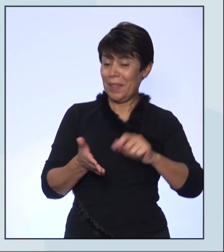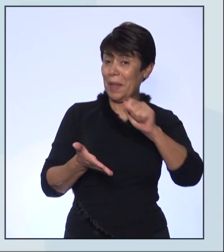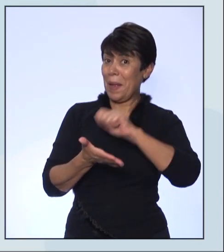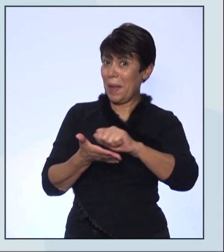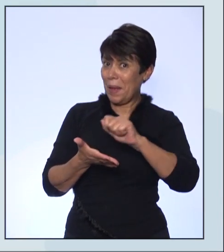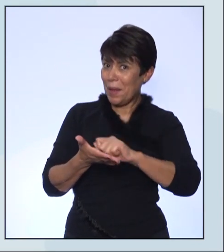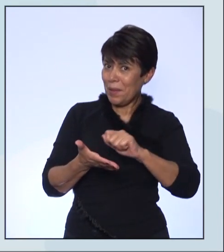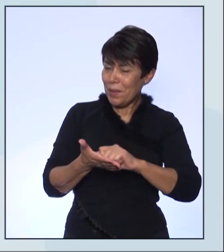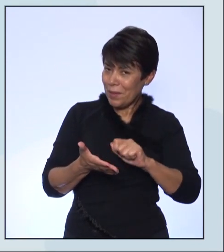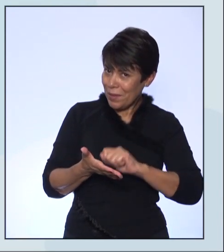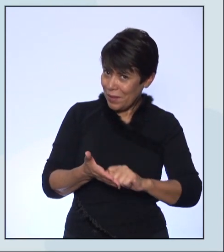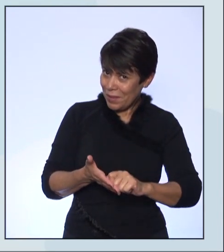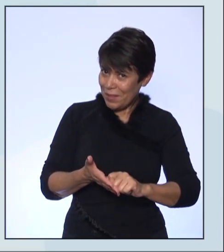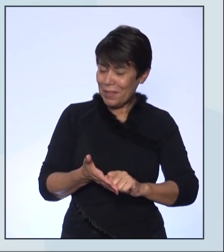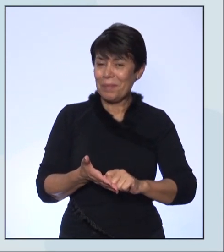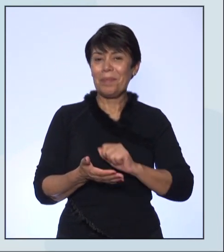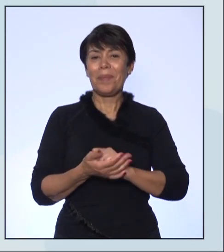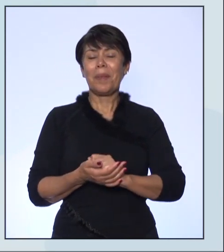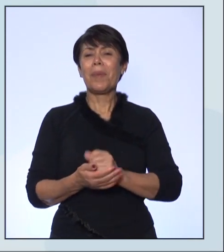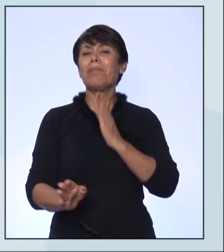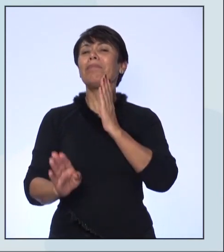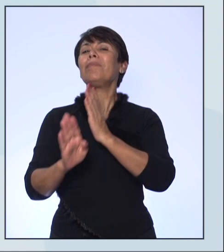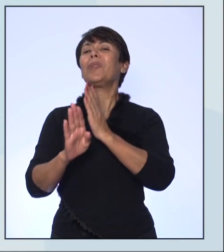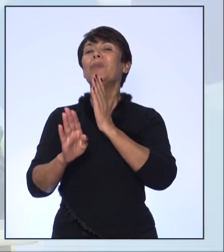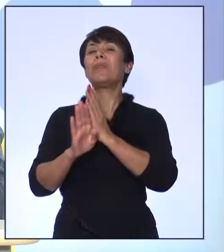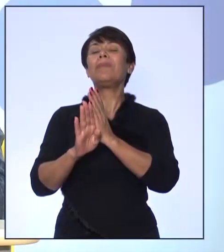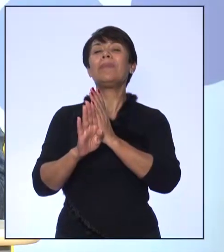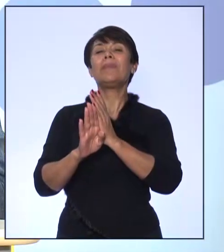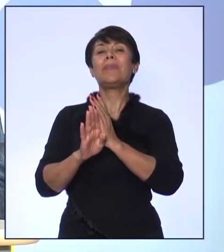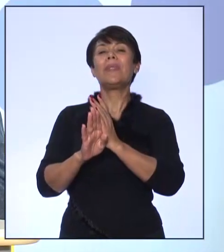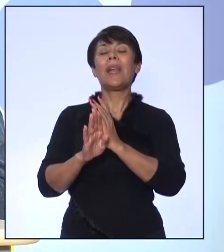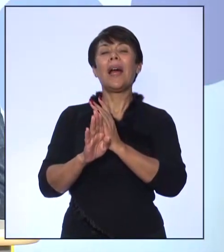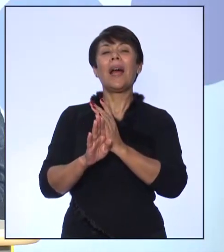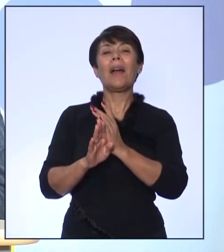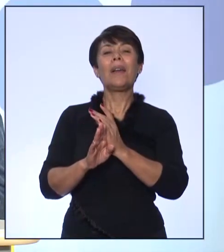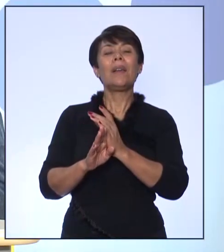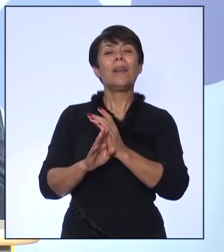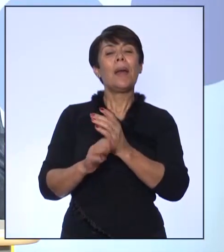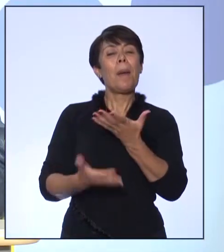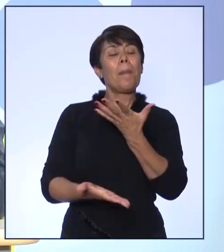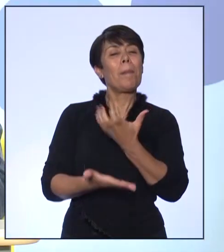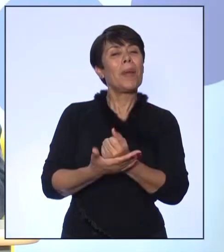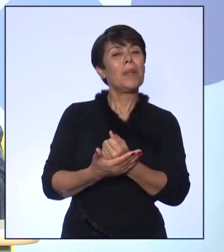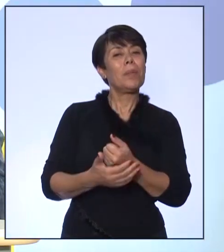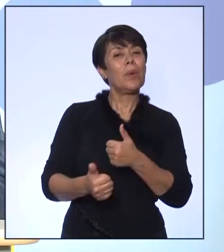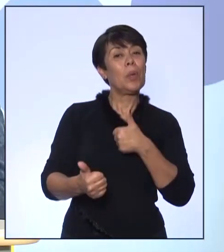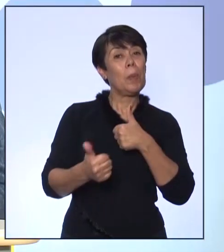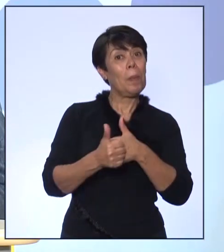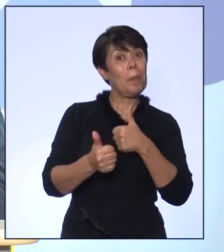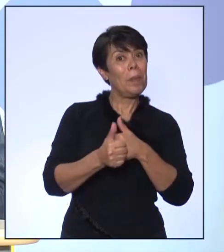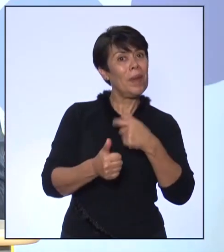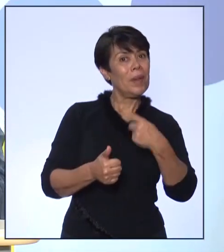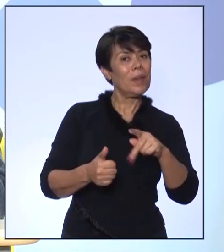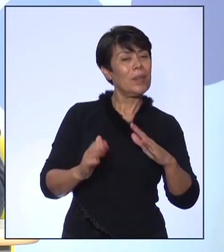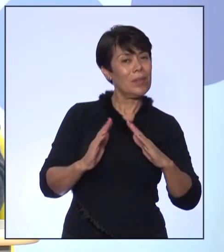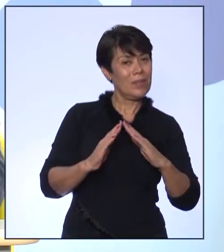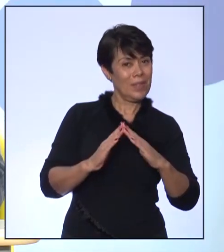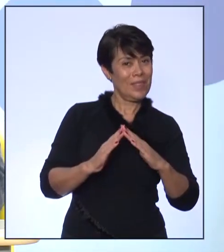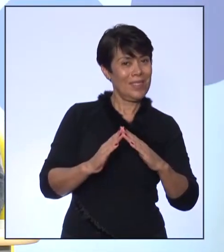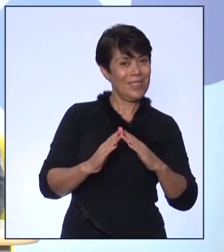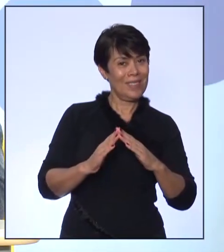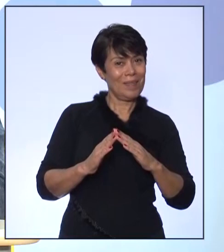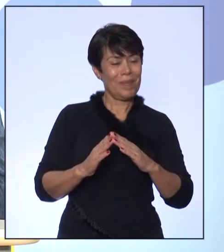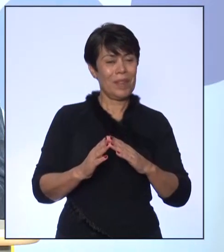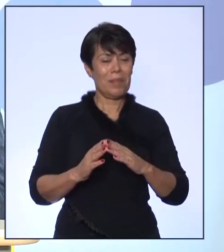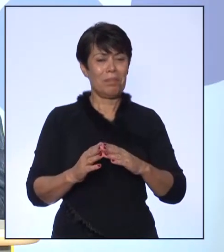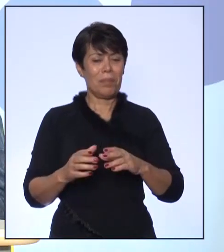puderem para, né, descobrirem aí quais patrimônios materiais culturais, tanto materiais quanto imateriais, existem aí no